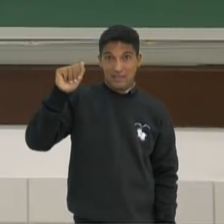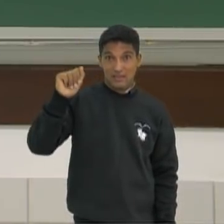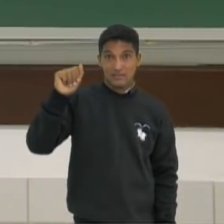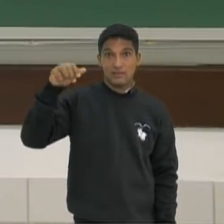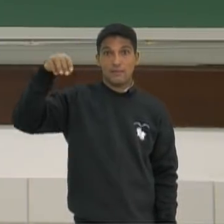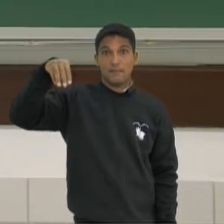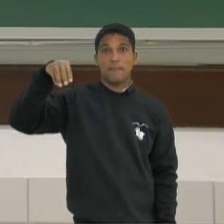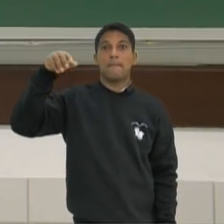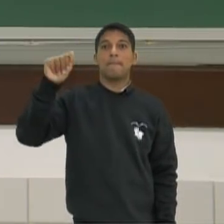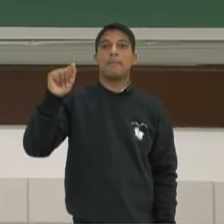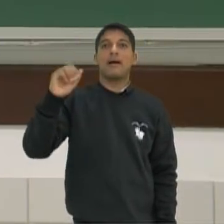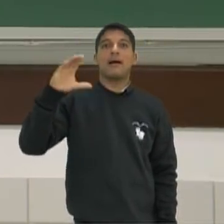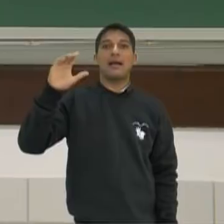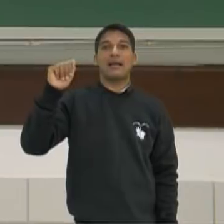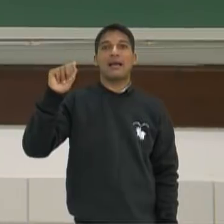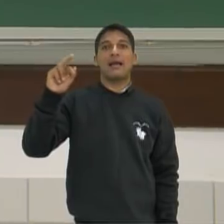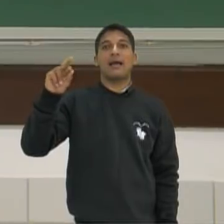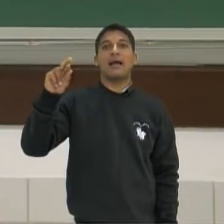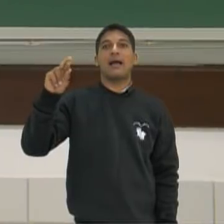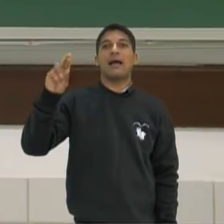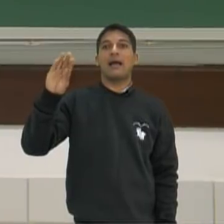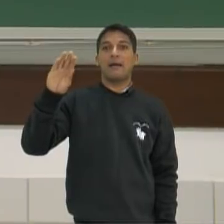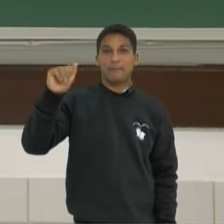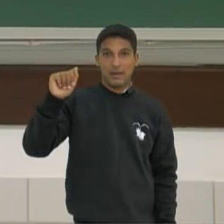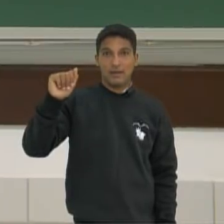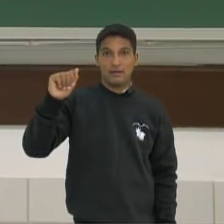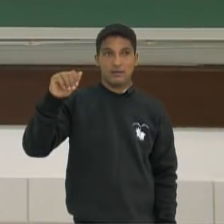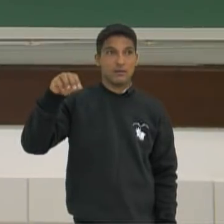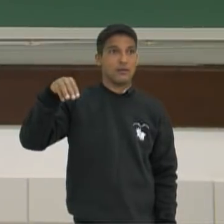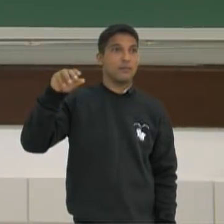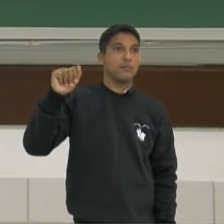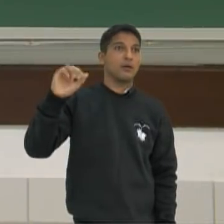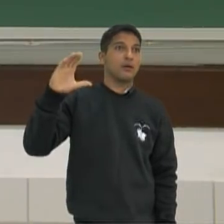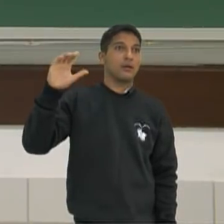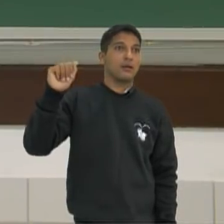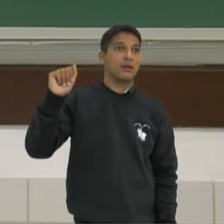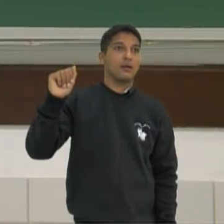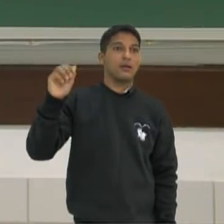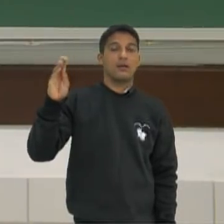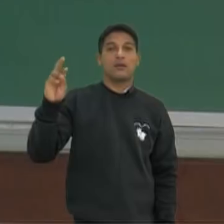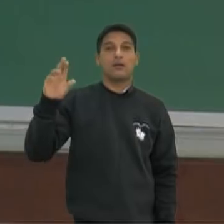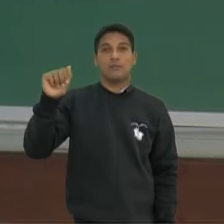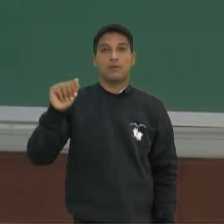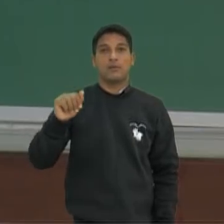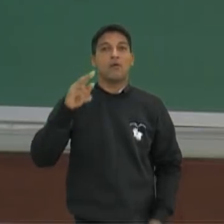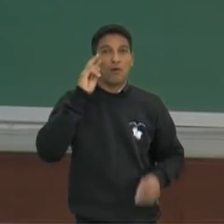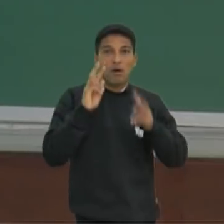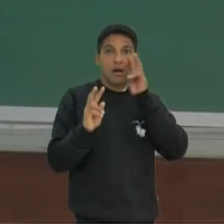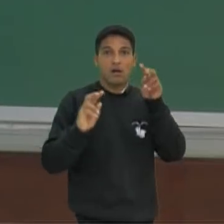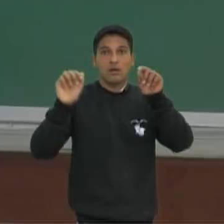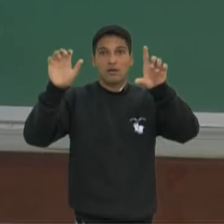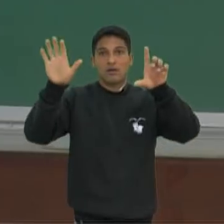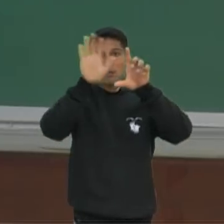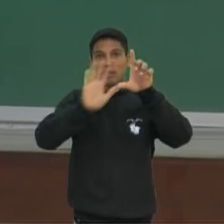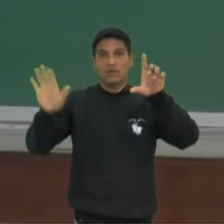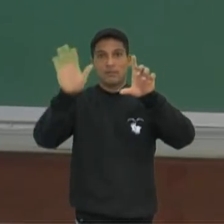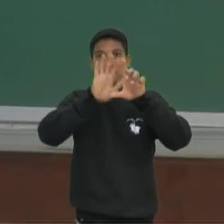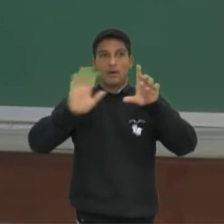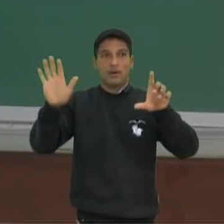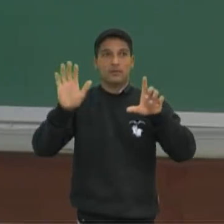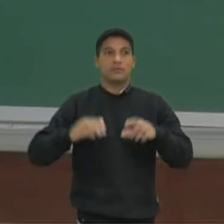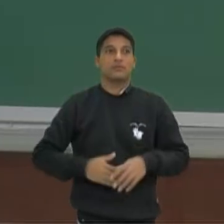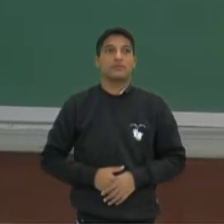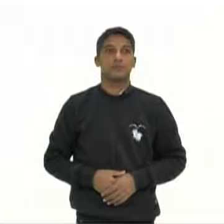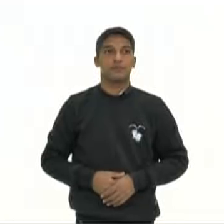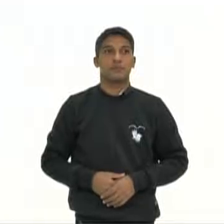vocês verem como era interessante essa representação artística. Então esse daqui é uma das ilustrações talvez